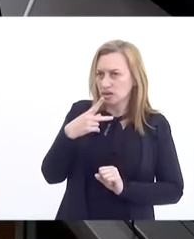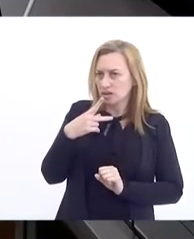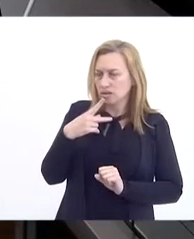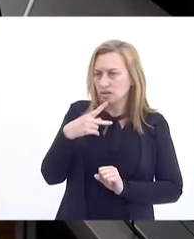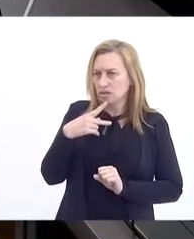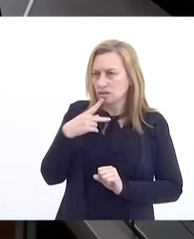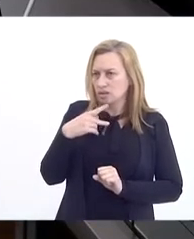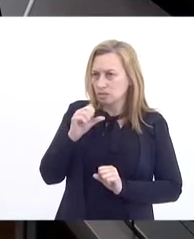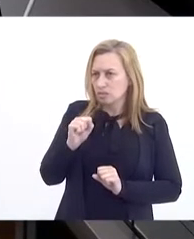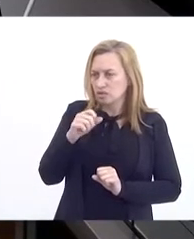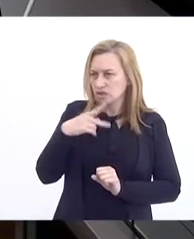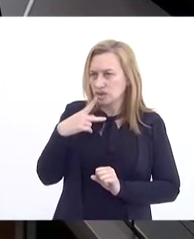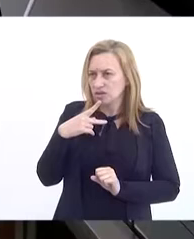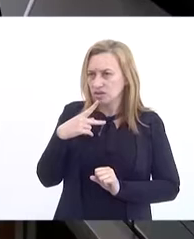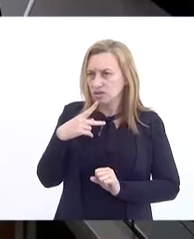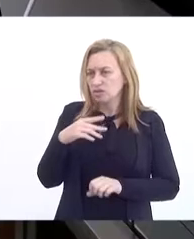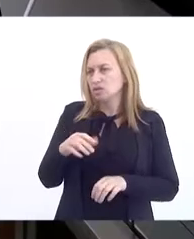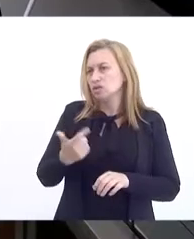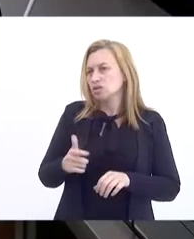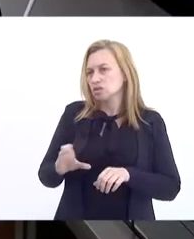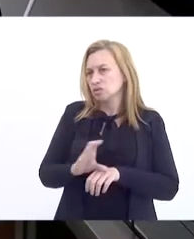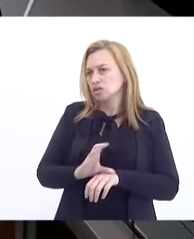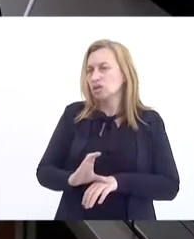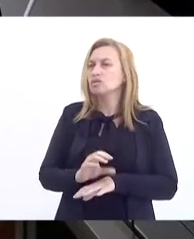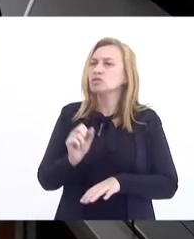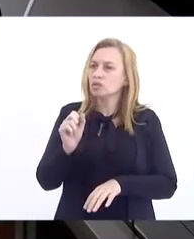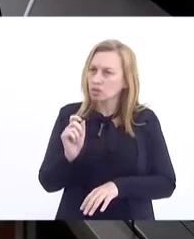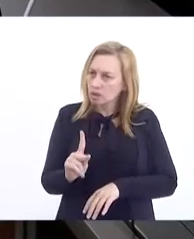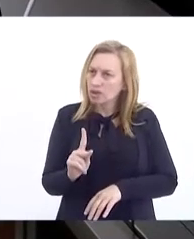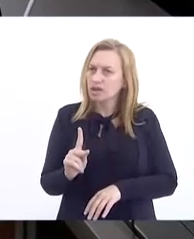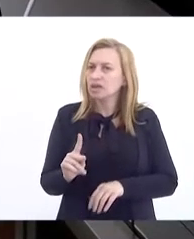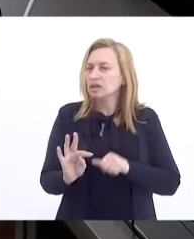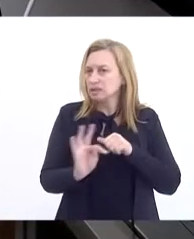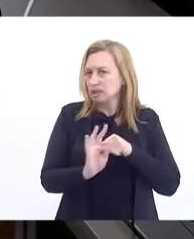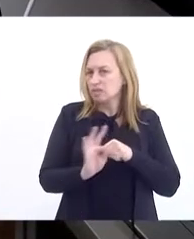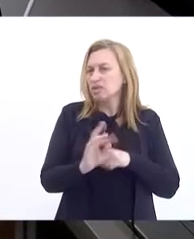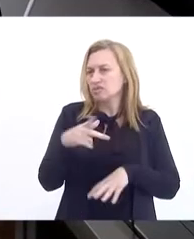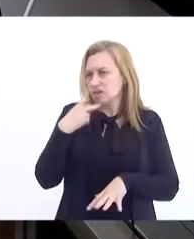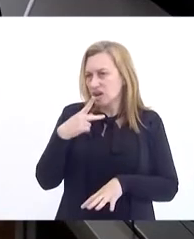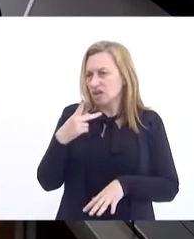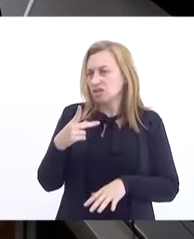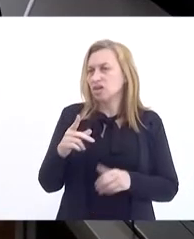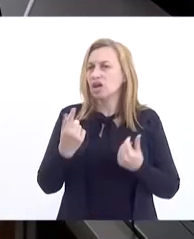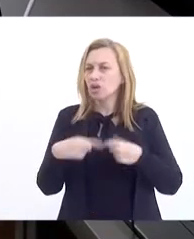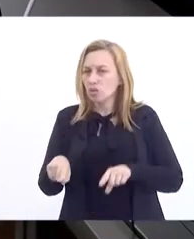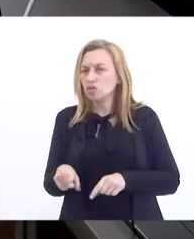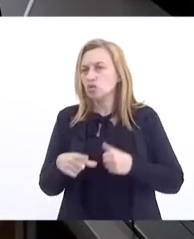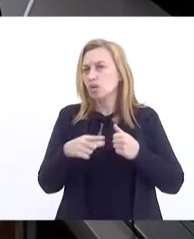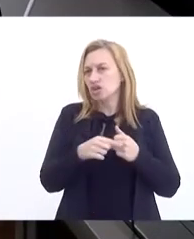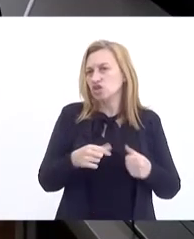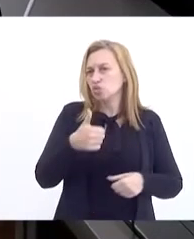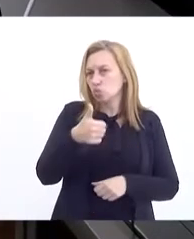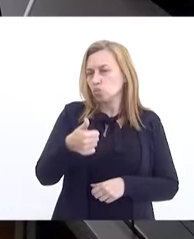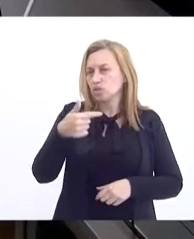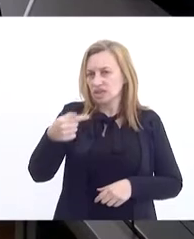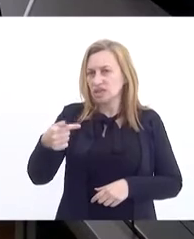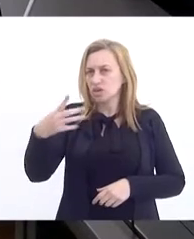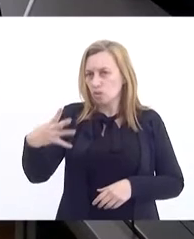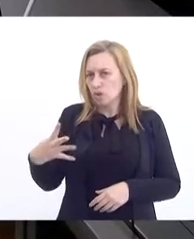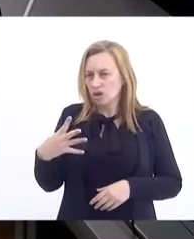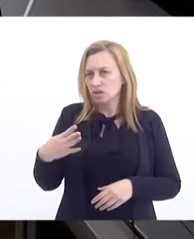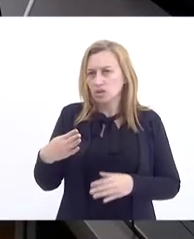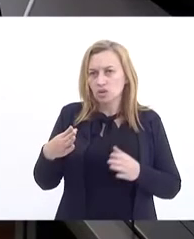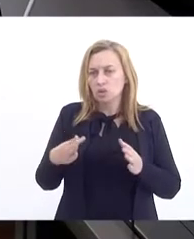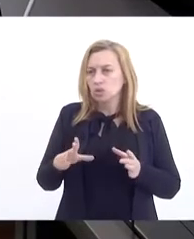parecer para inconstitucionalidade. Inconstitucionalidade nesse sentido, tecnicamente falando, afronta o artigo 174 da Constituição, que não permite ao